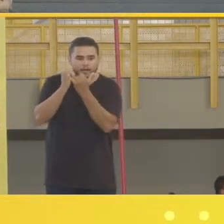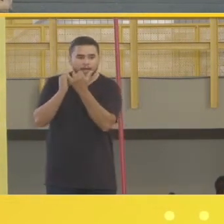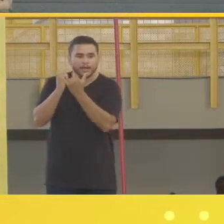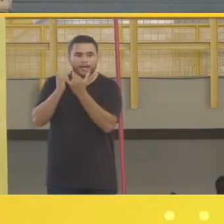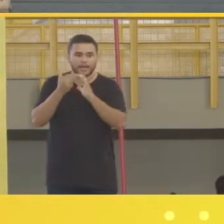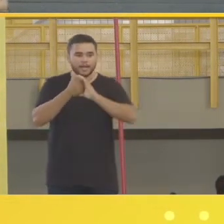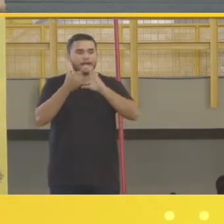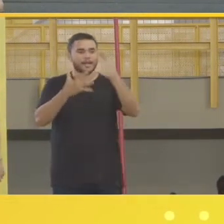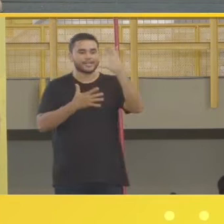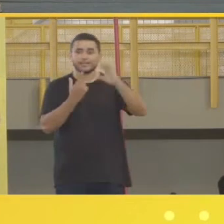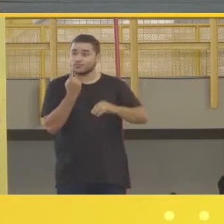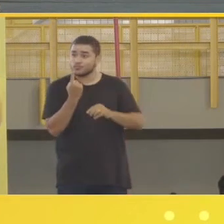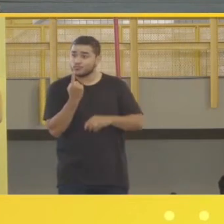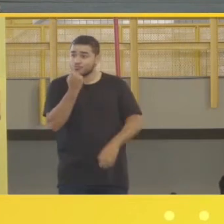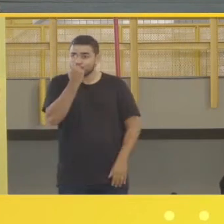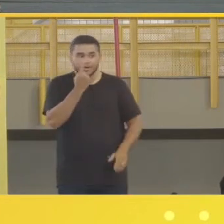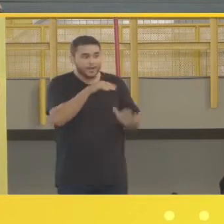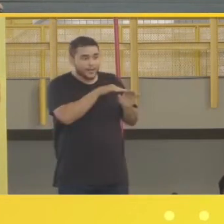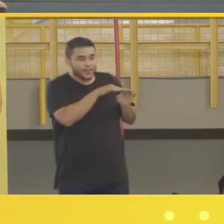traço comum.